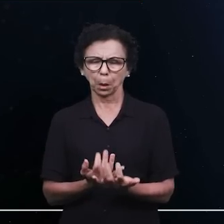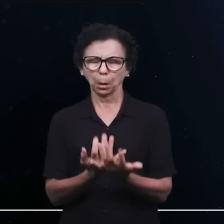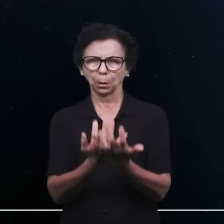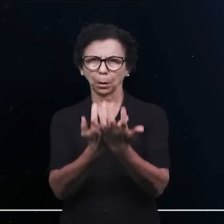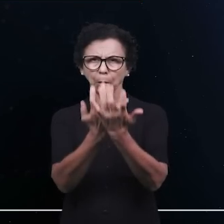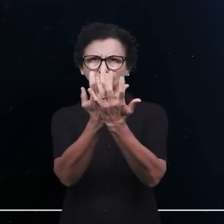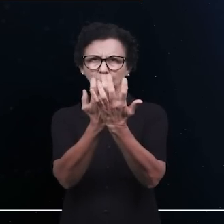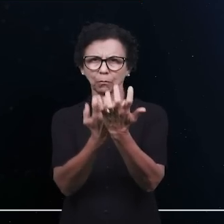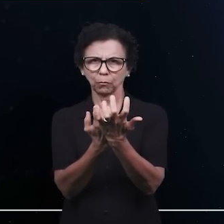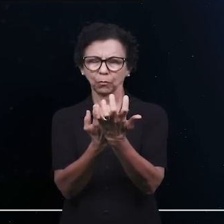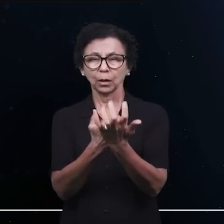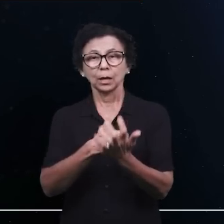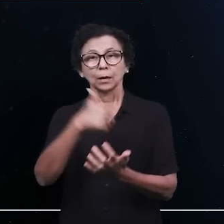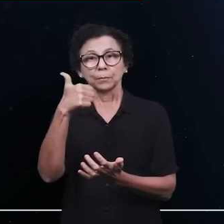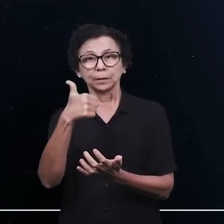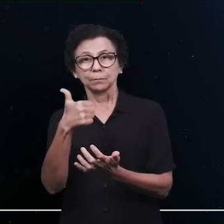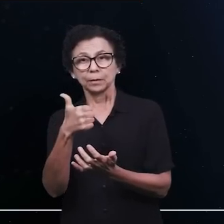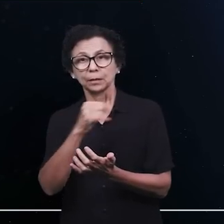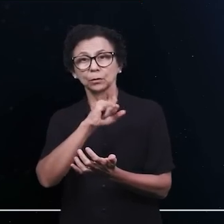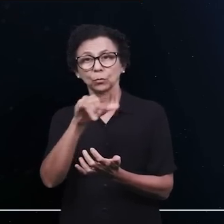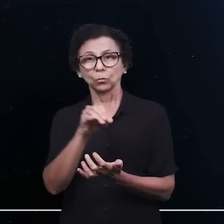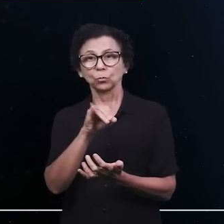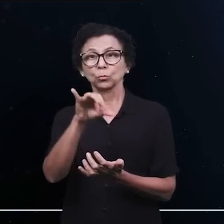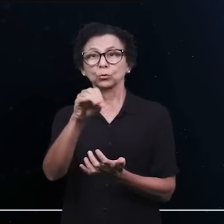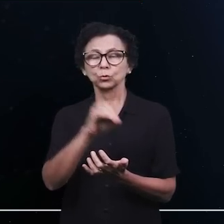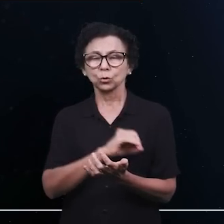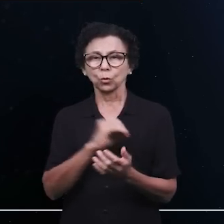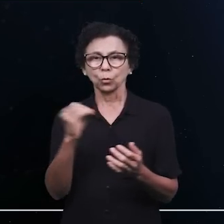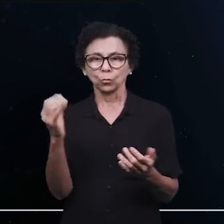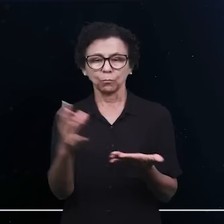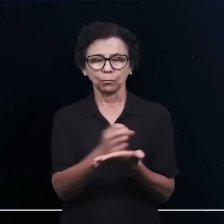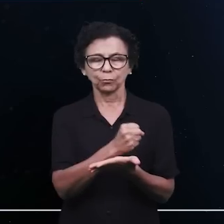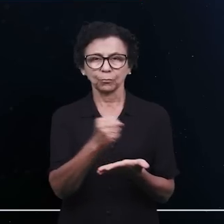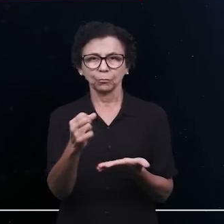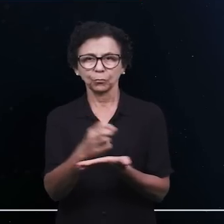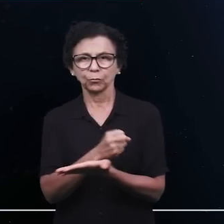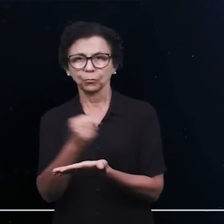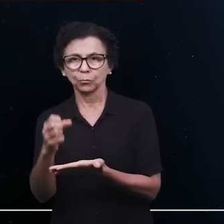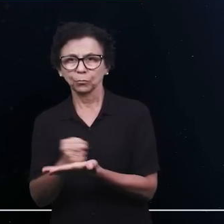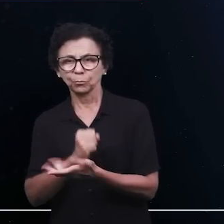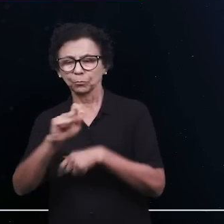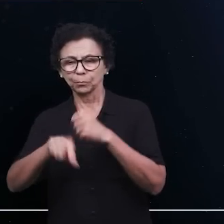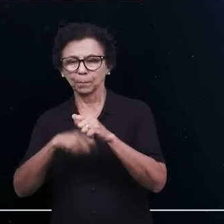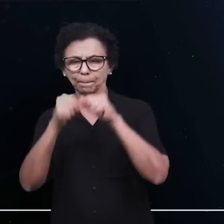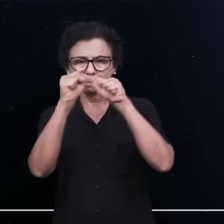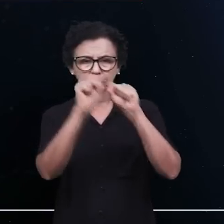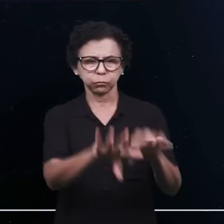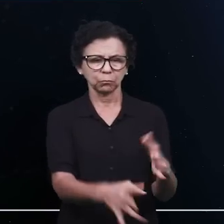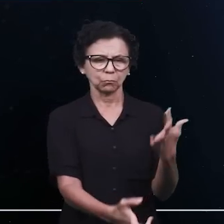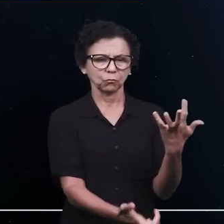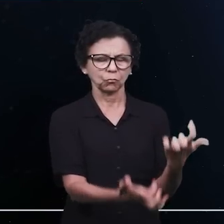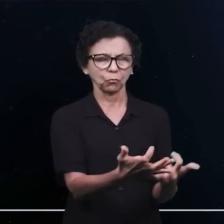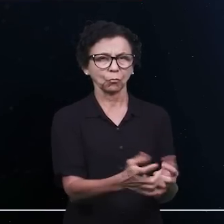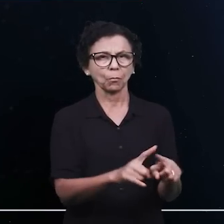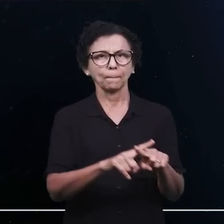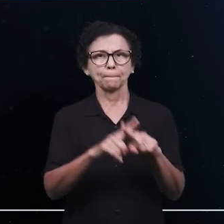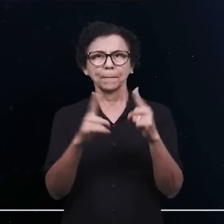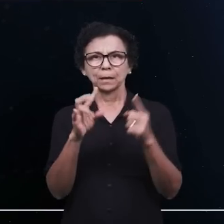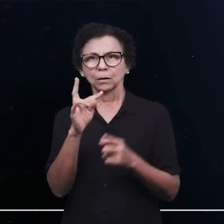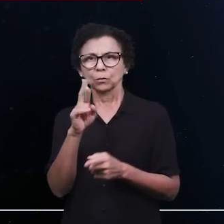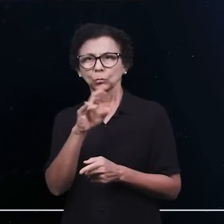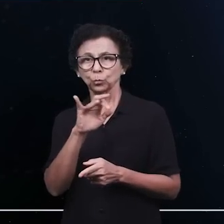no meio do trigo. Diz assim: deixai crescer ambos juntos até a ceifa, e por ocasião da ceifa direi